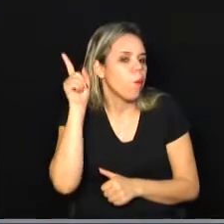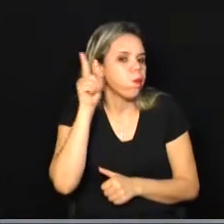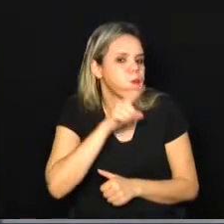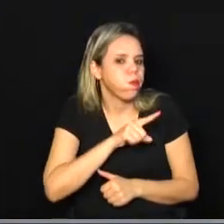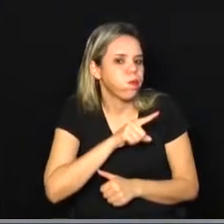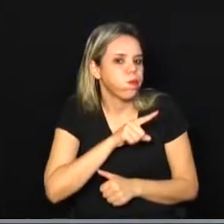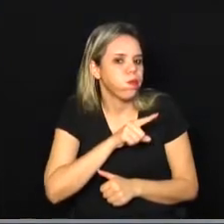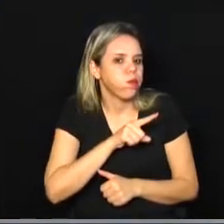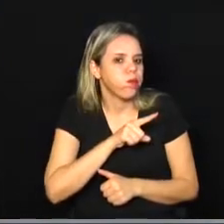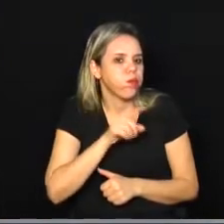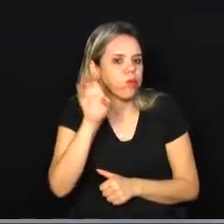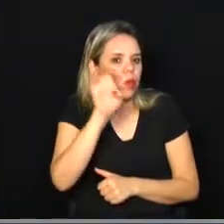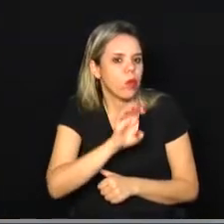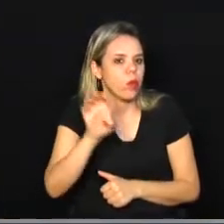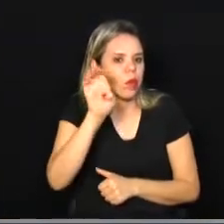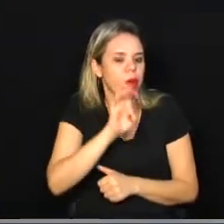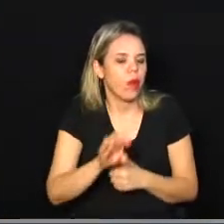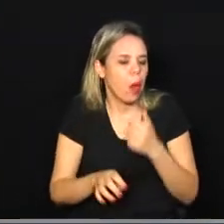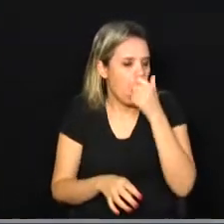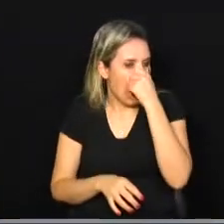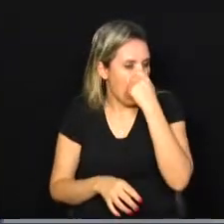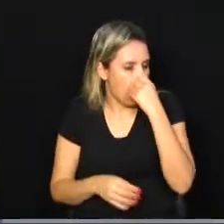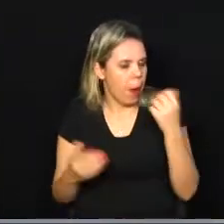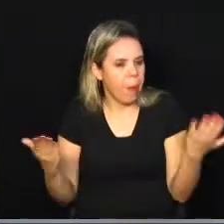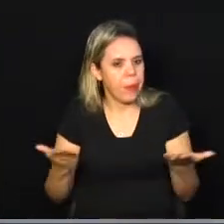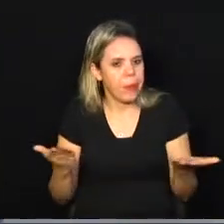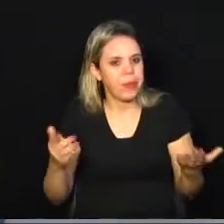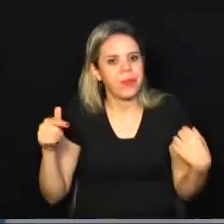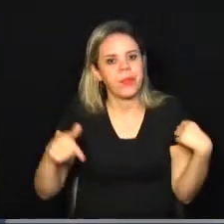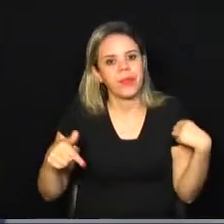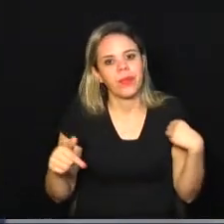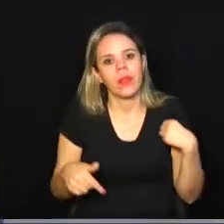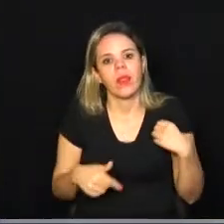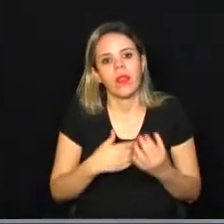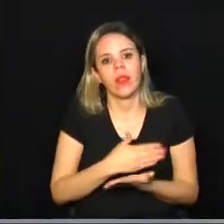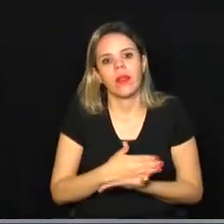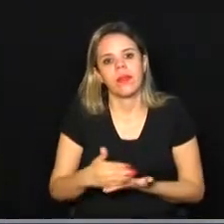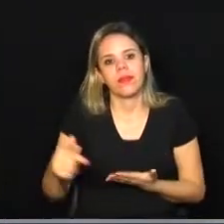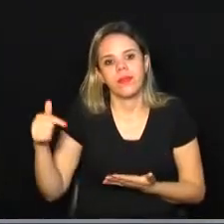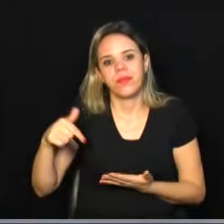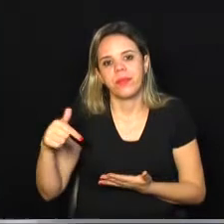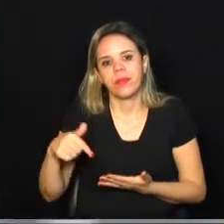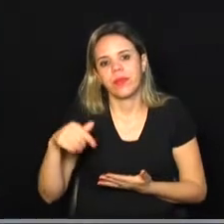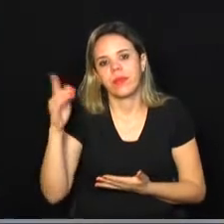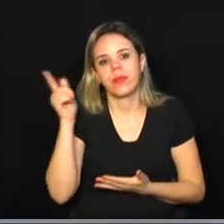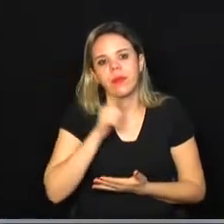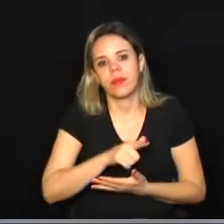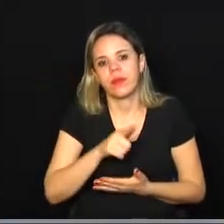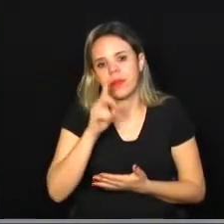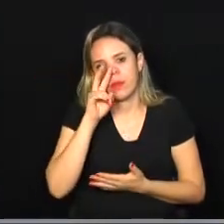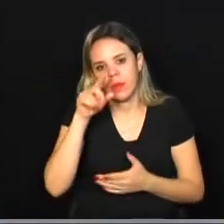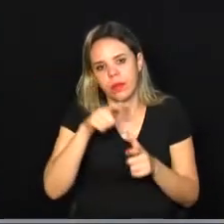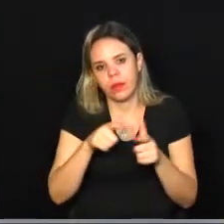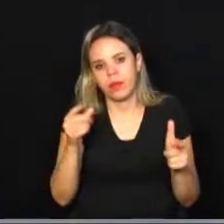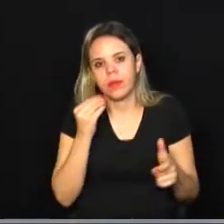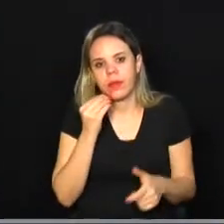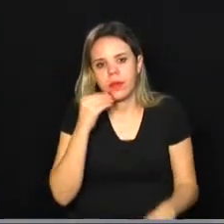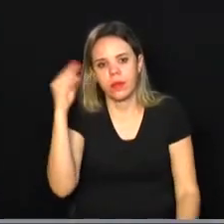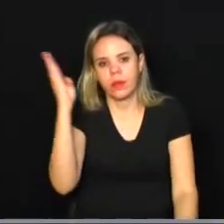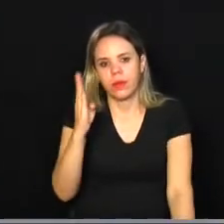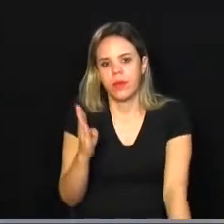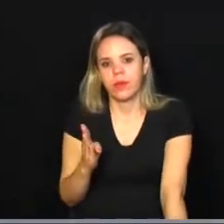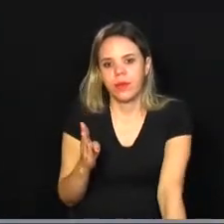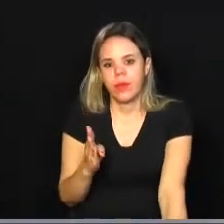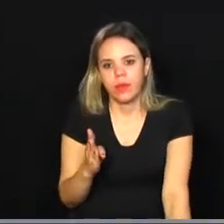Unidos e na Europa, com o Stephen Curry, e agora está começando a ganhar força e espaço no cenário